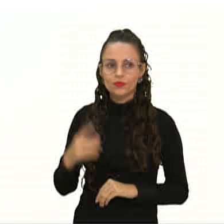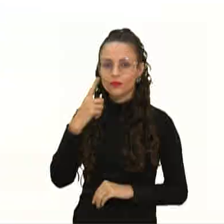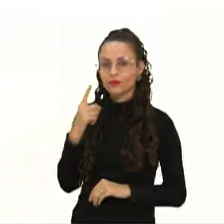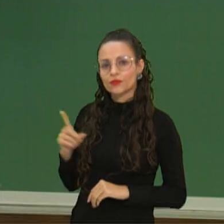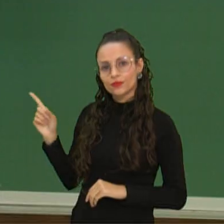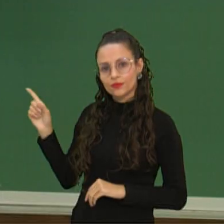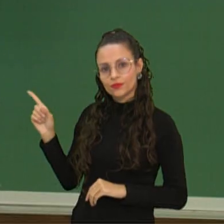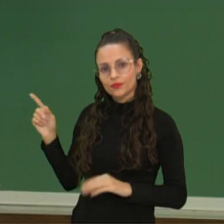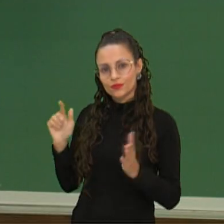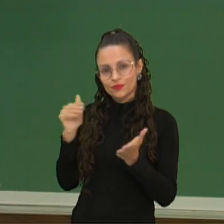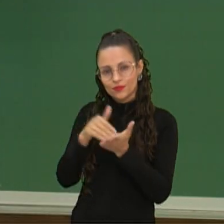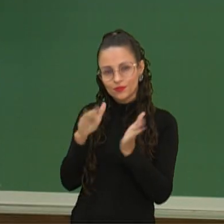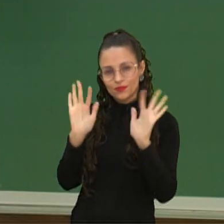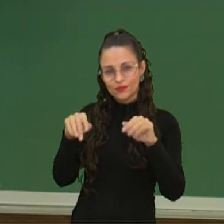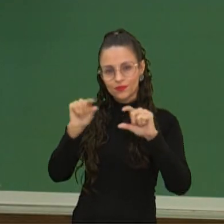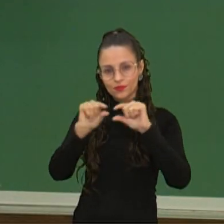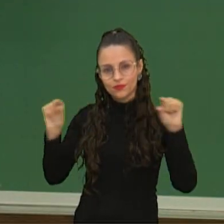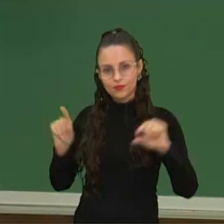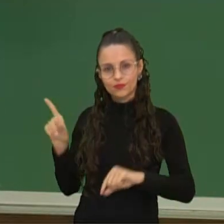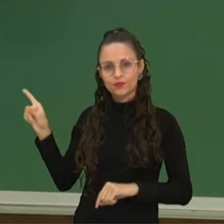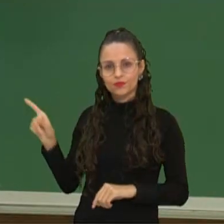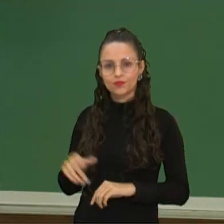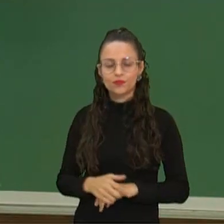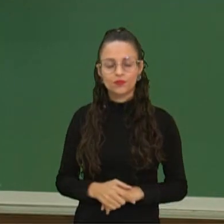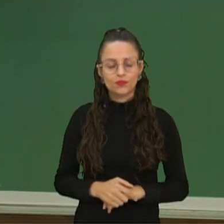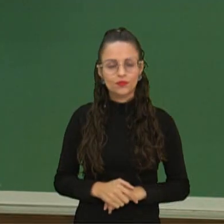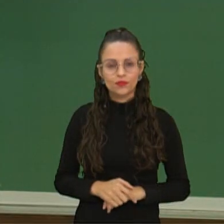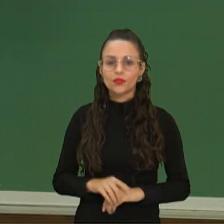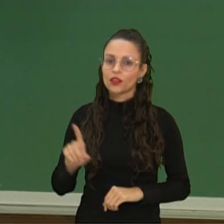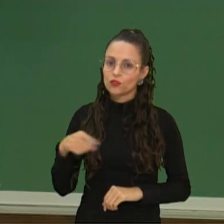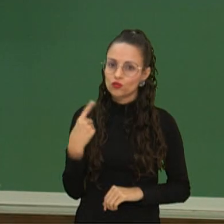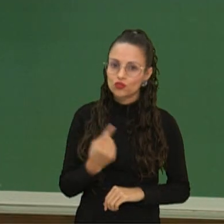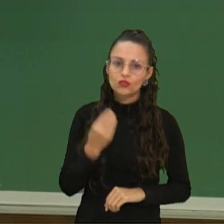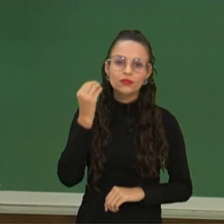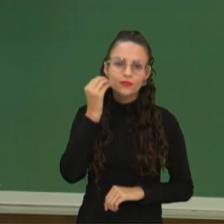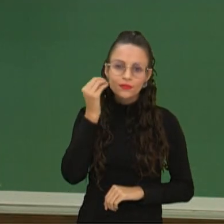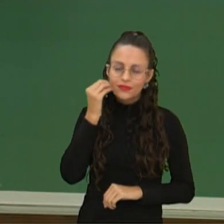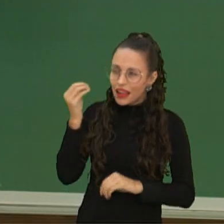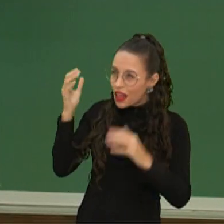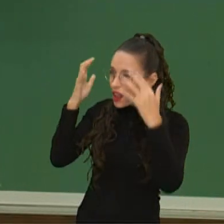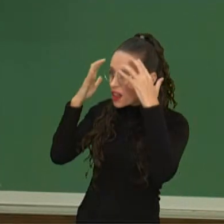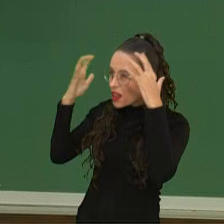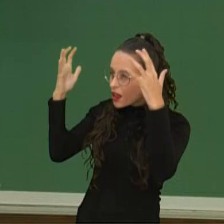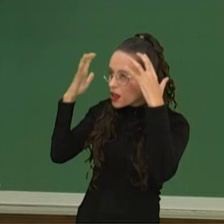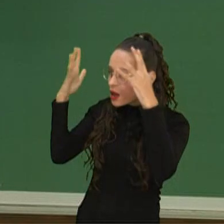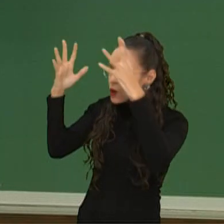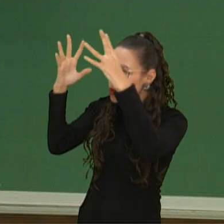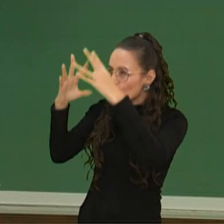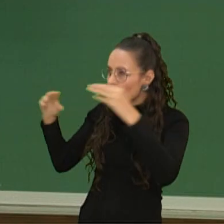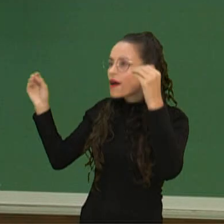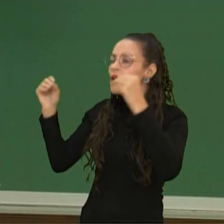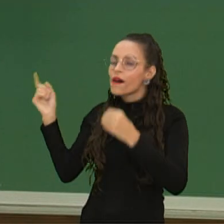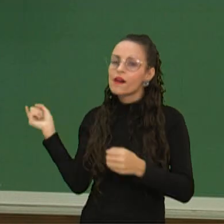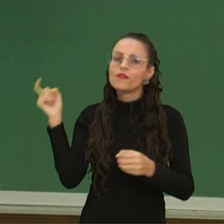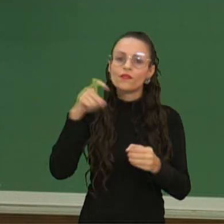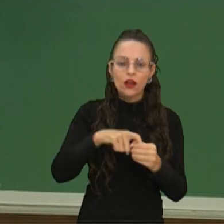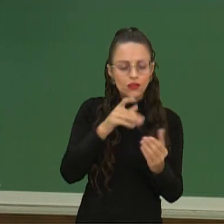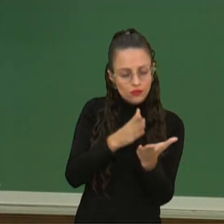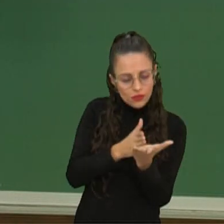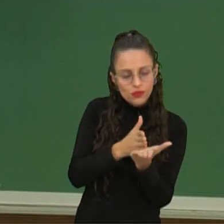ó. We can always try, a gente pode sempre tentar voltar nos trilhos e seguir em frente.